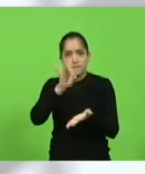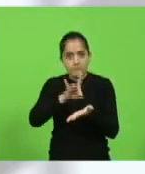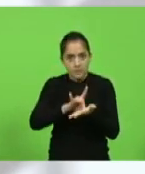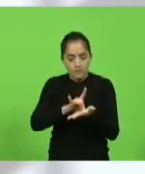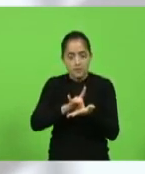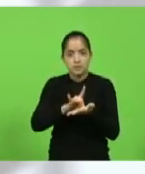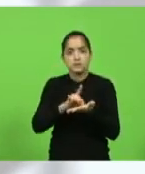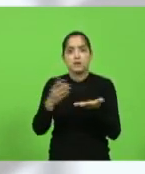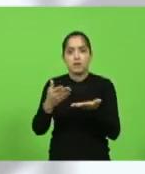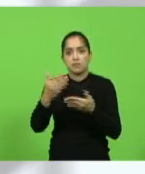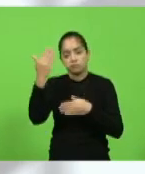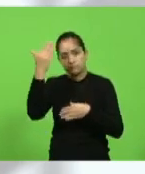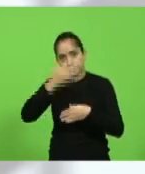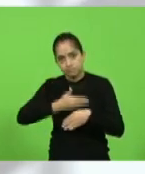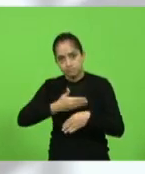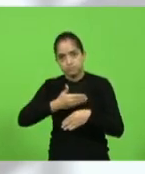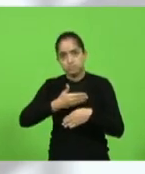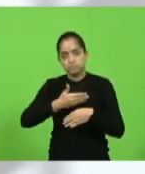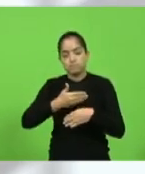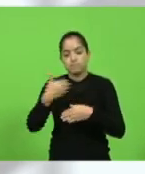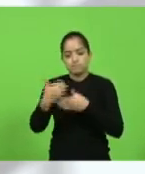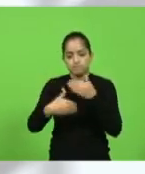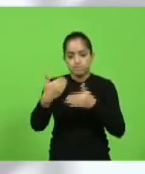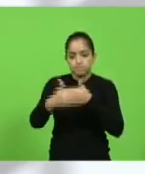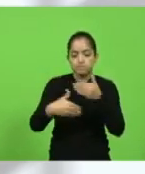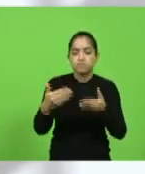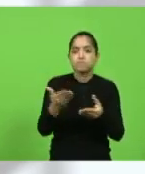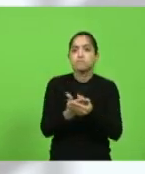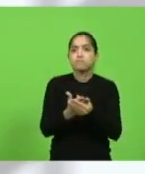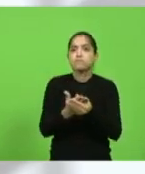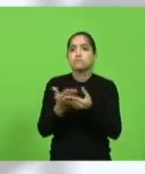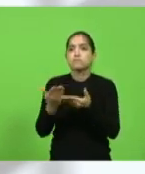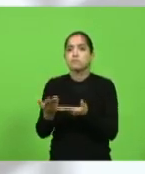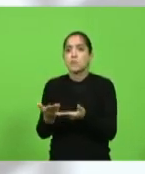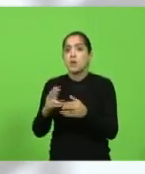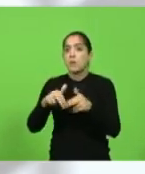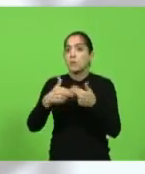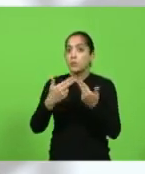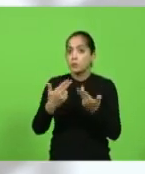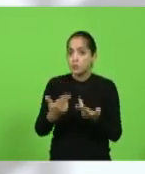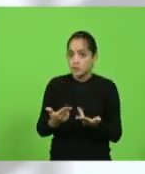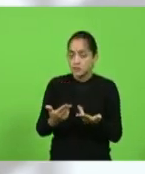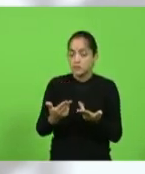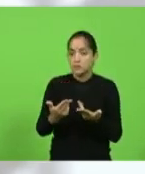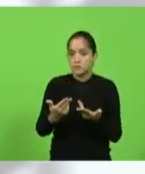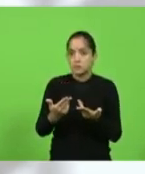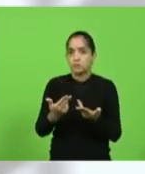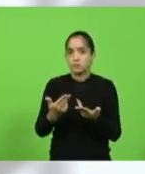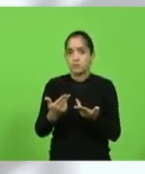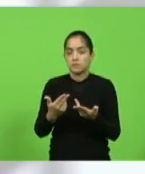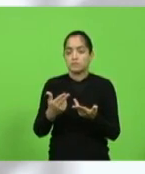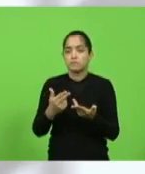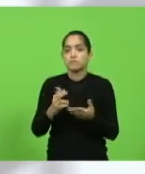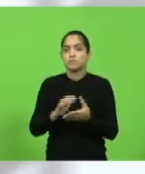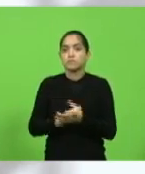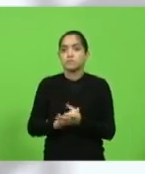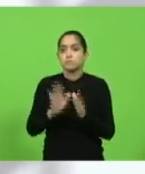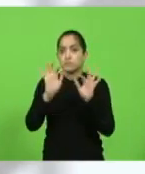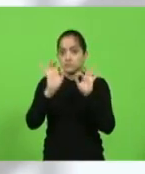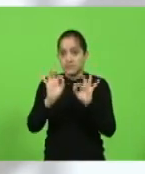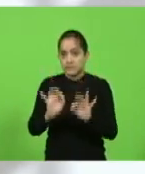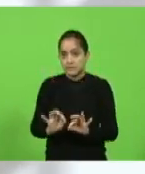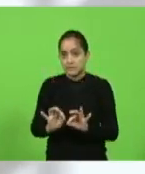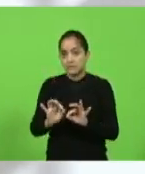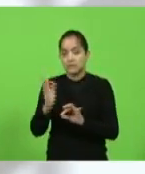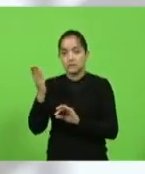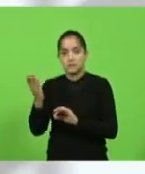prova, dado que a vida no processo como incontrovertida, sendo, por isso, hábil para a formação do siso de certeza a respeito